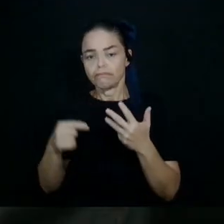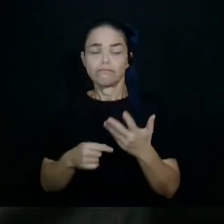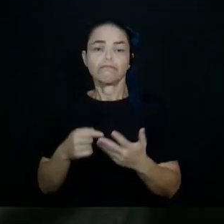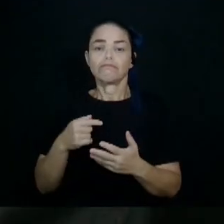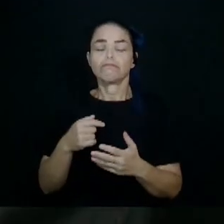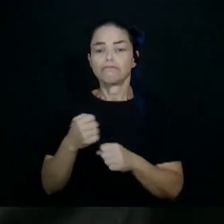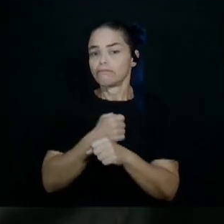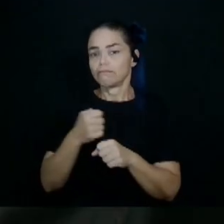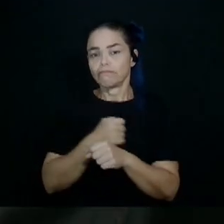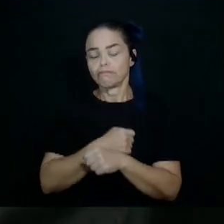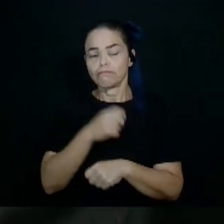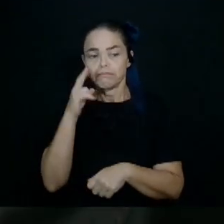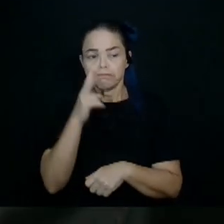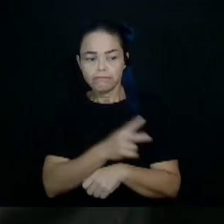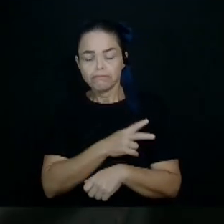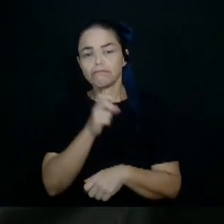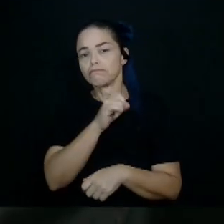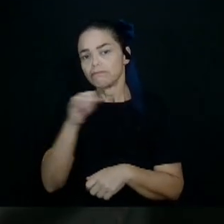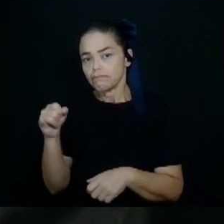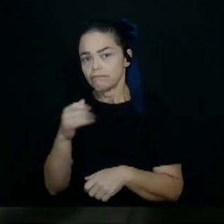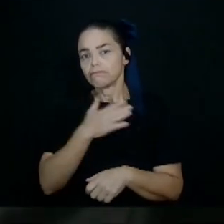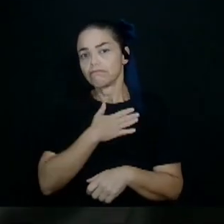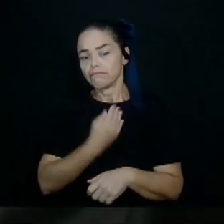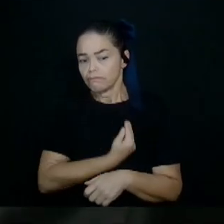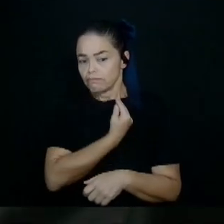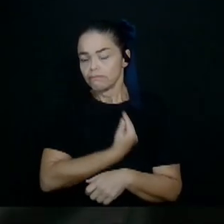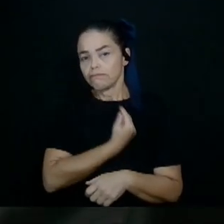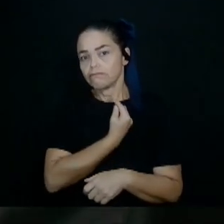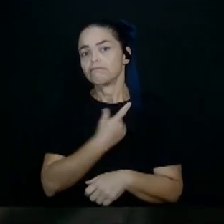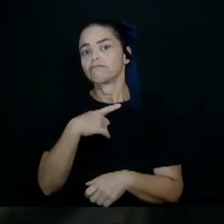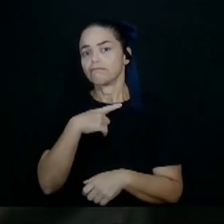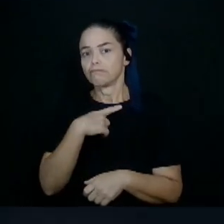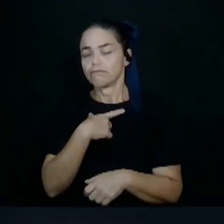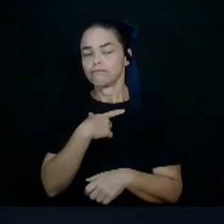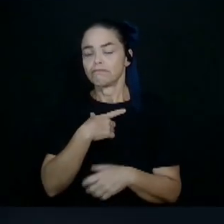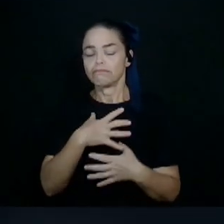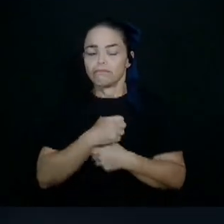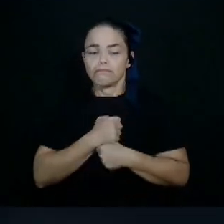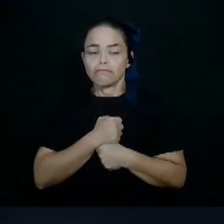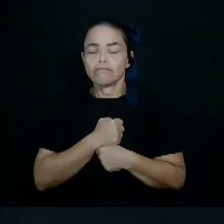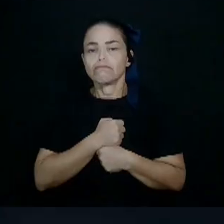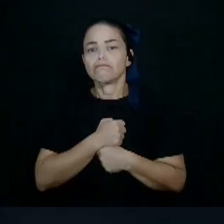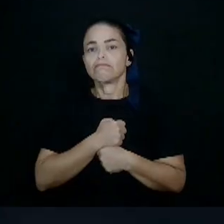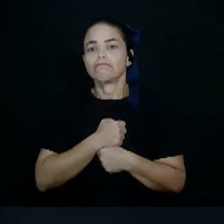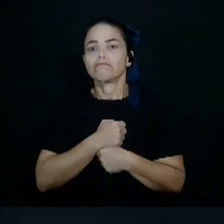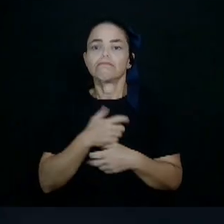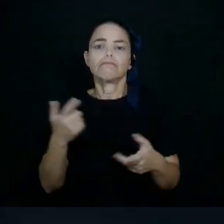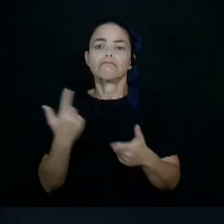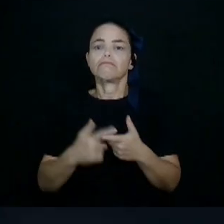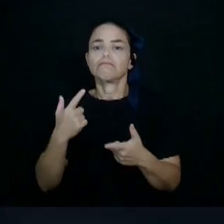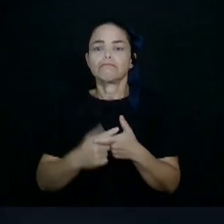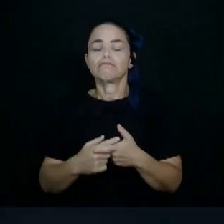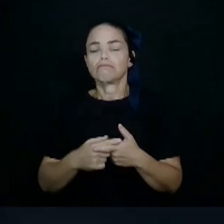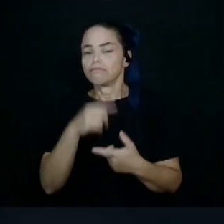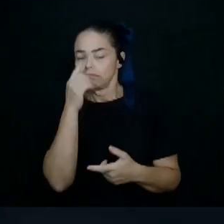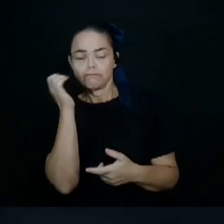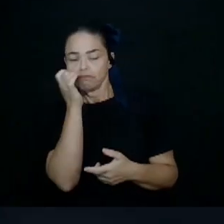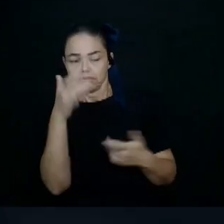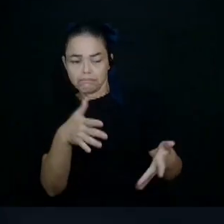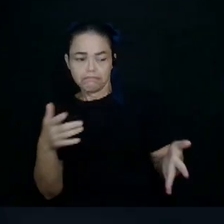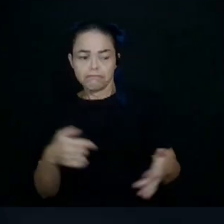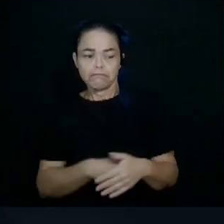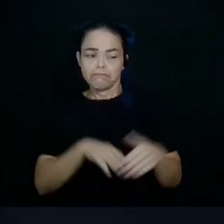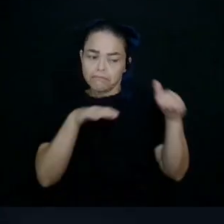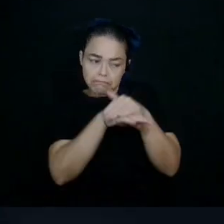ele, mas se faz parte da minha história, eu tenho um apego emocional. Mas se eu tenho um apego emocional, por que eu nem ligo para ele e ele está guardadinho lá